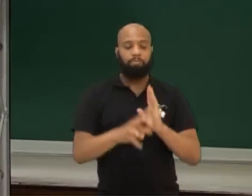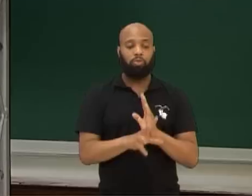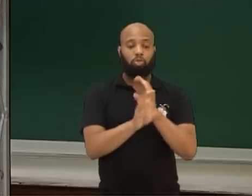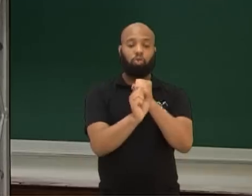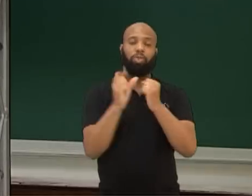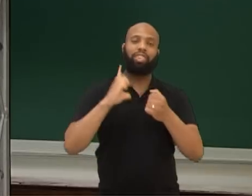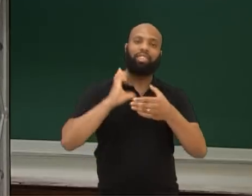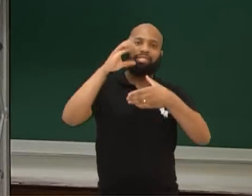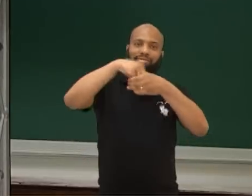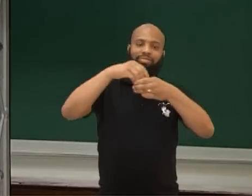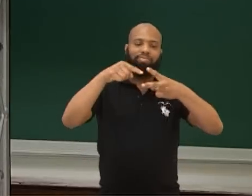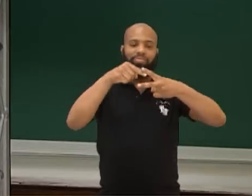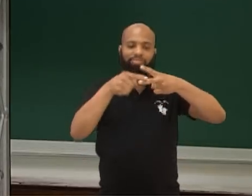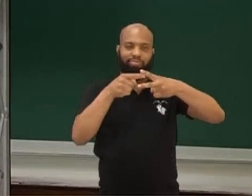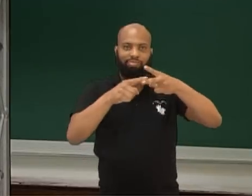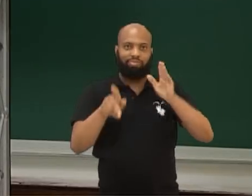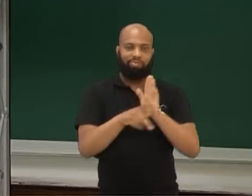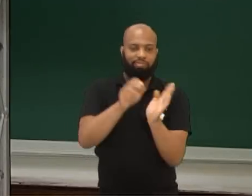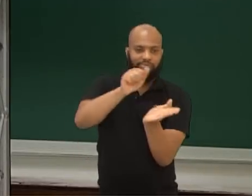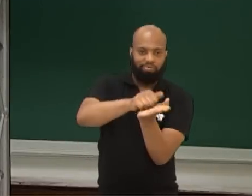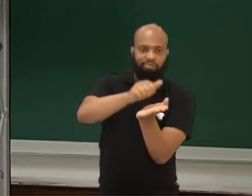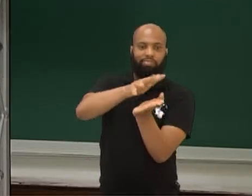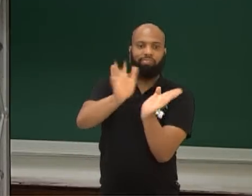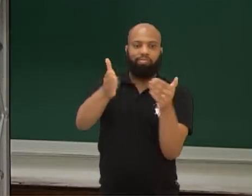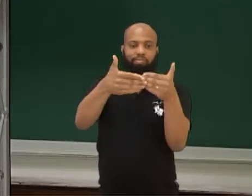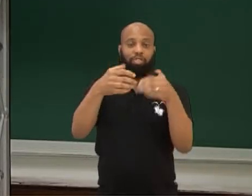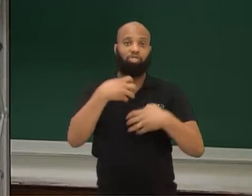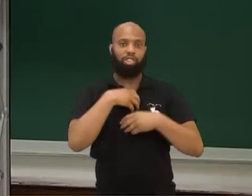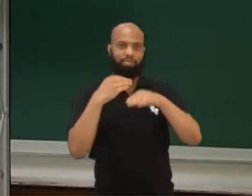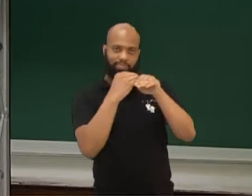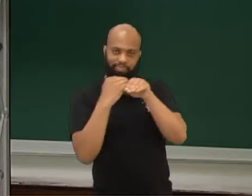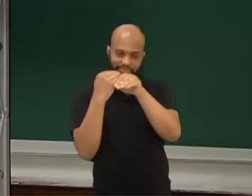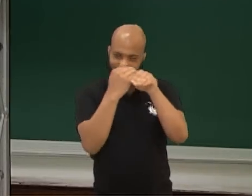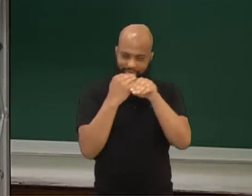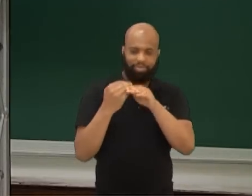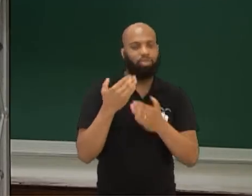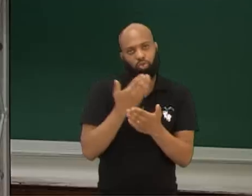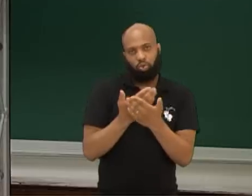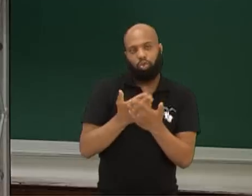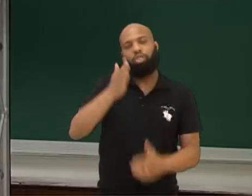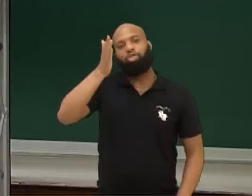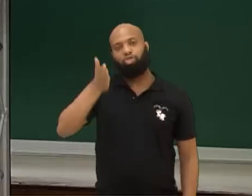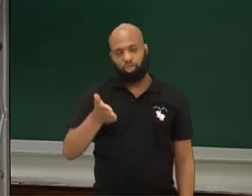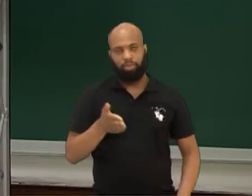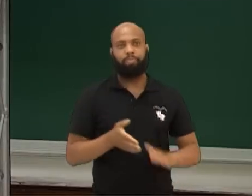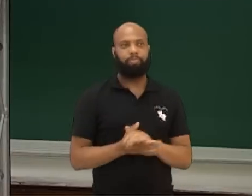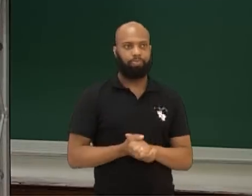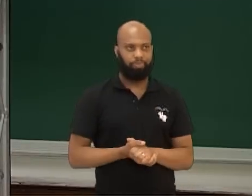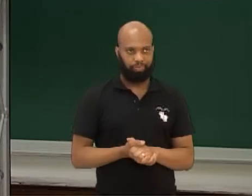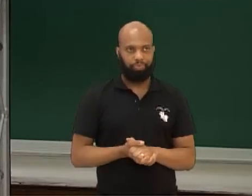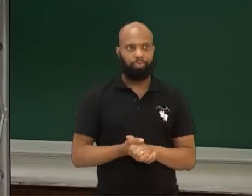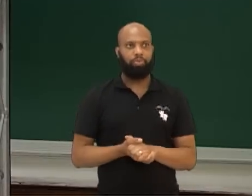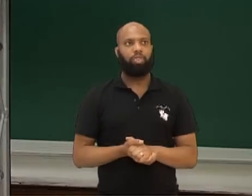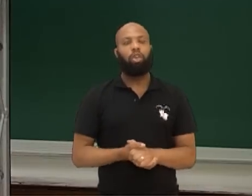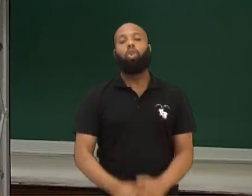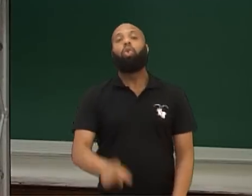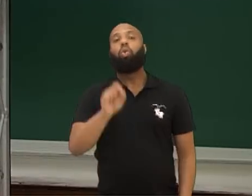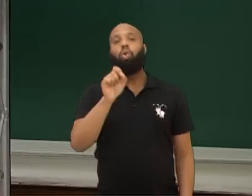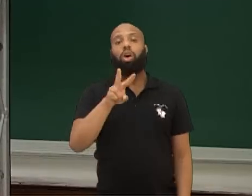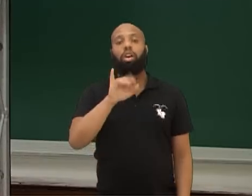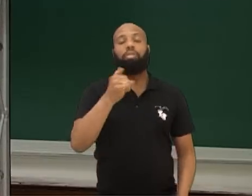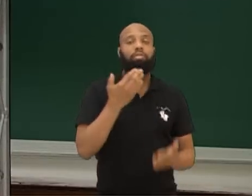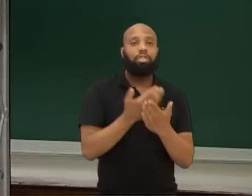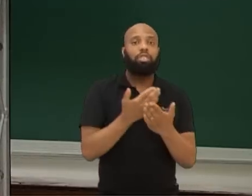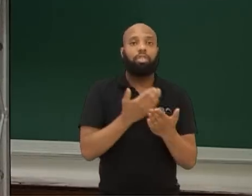ângulos internos de um polígono regular, tá? Que foi o que nós estudamos. Bom, o que nós vamos